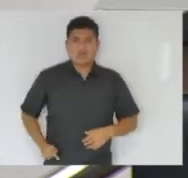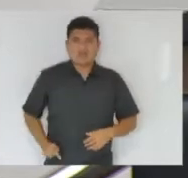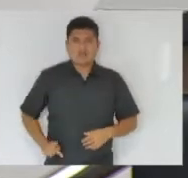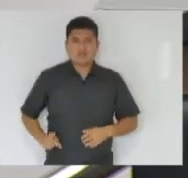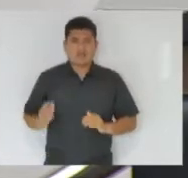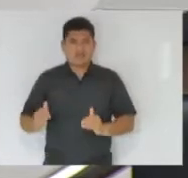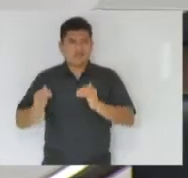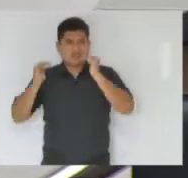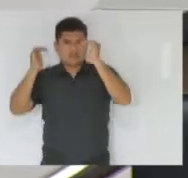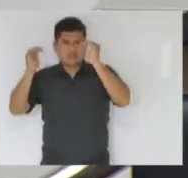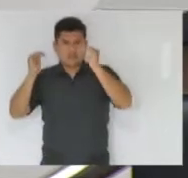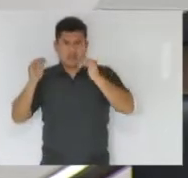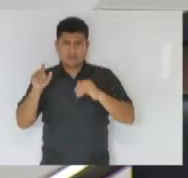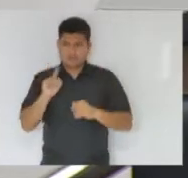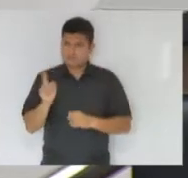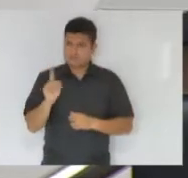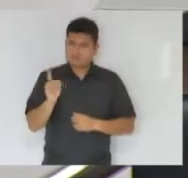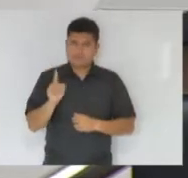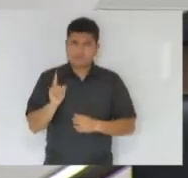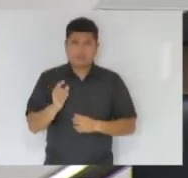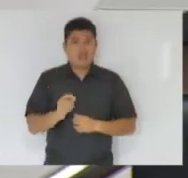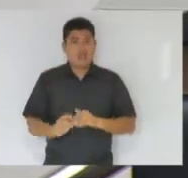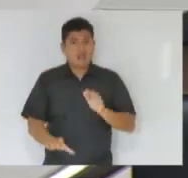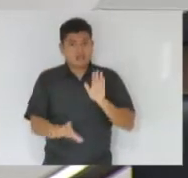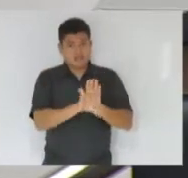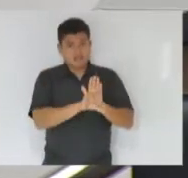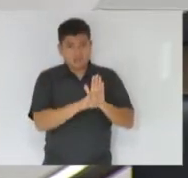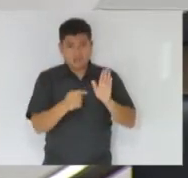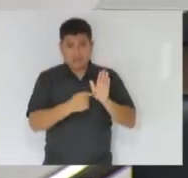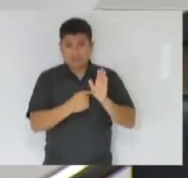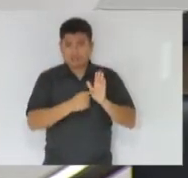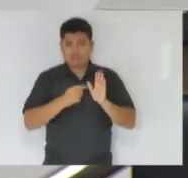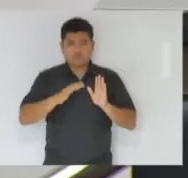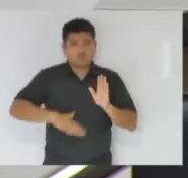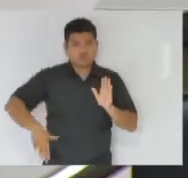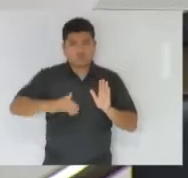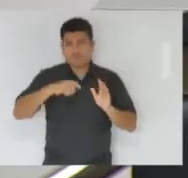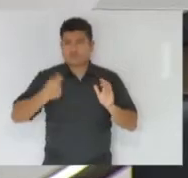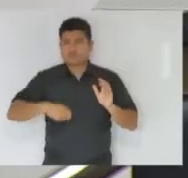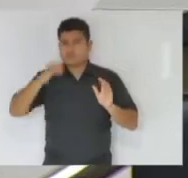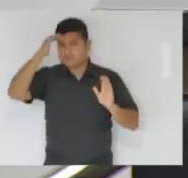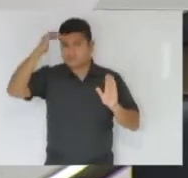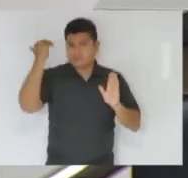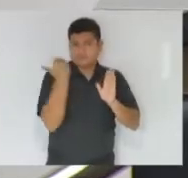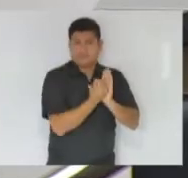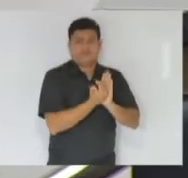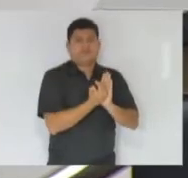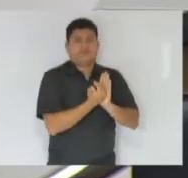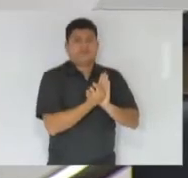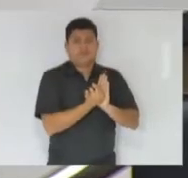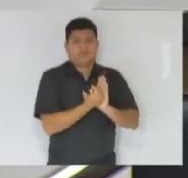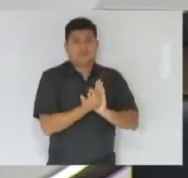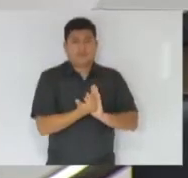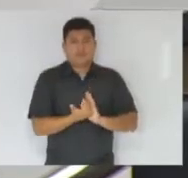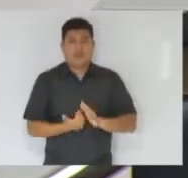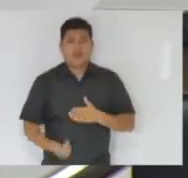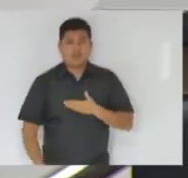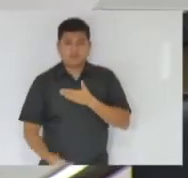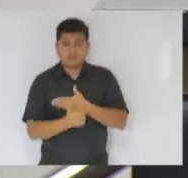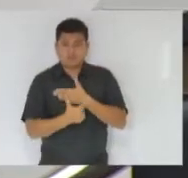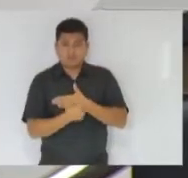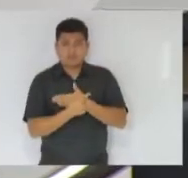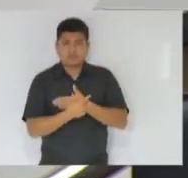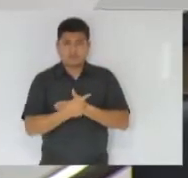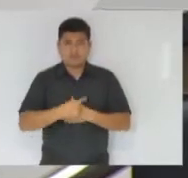nós precisamos que a lei cumpra o seu papel. O seu papel. Ninguém pode andar desequilibrado matando um